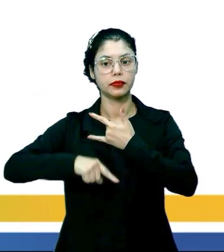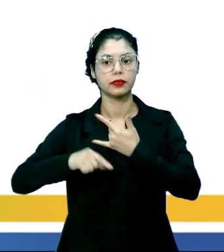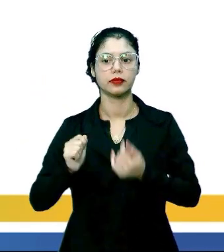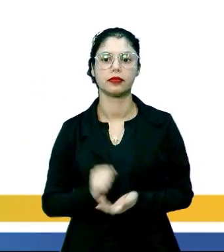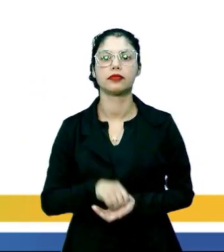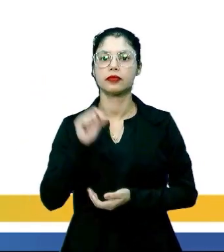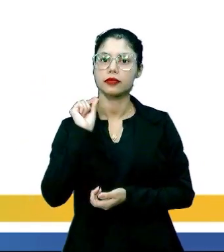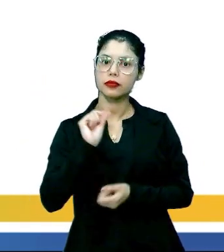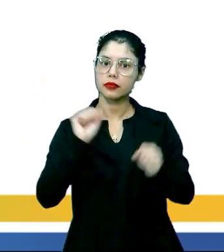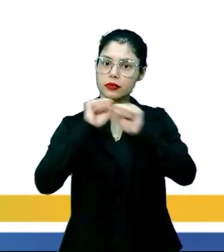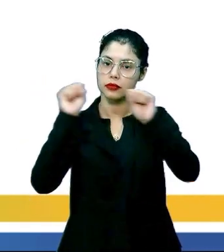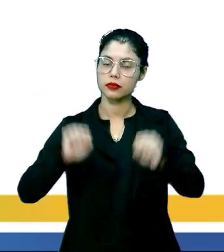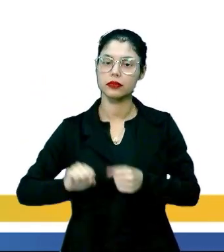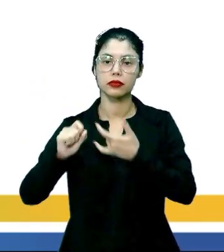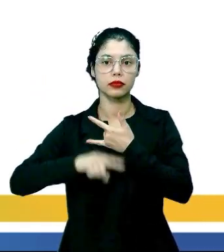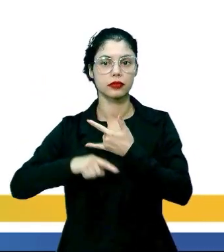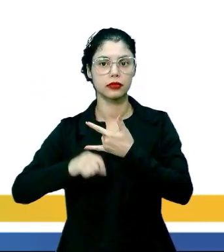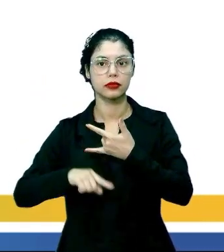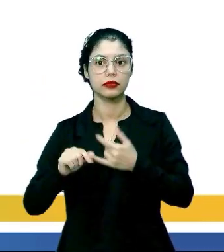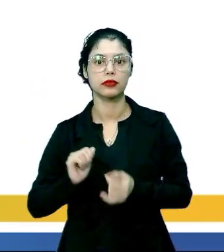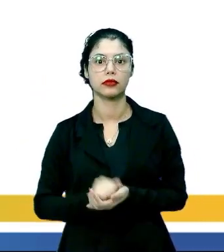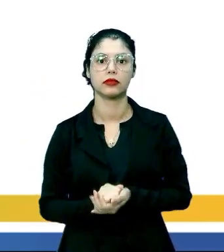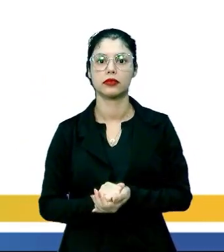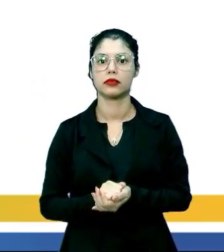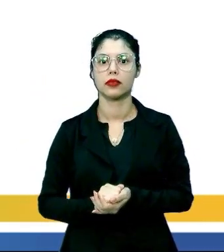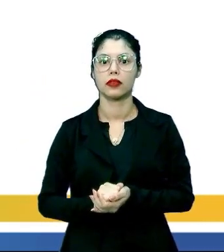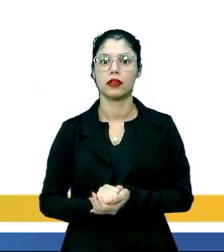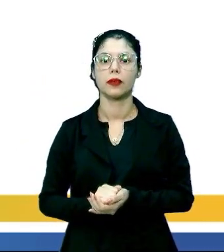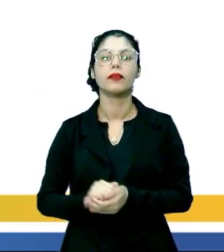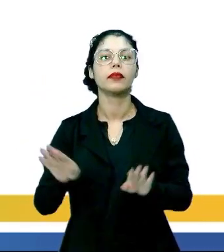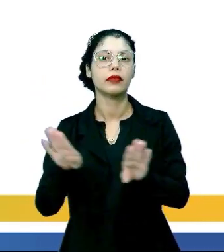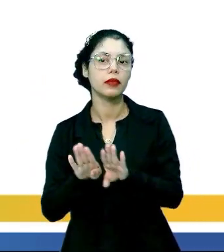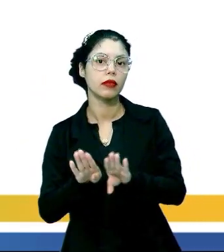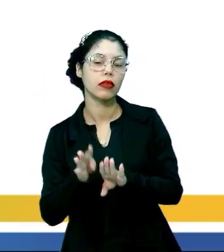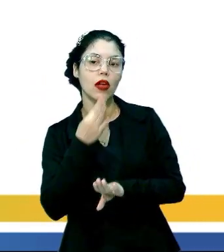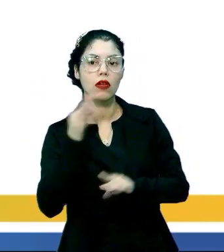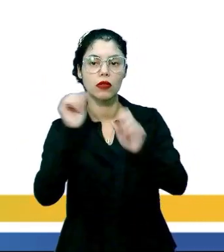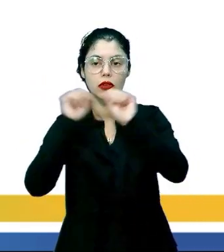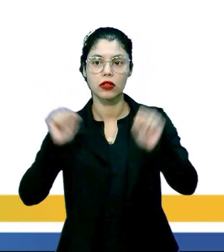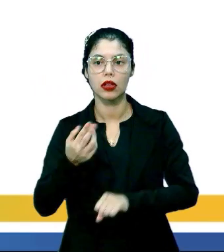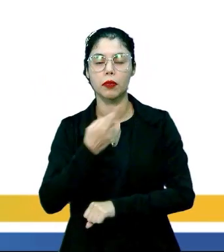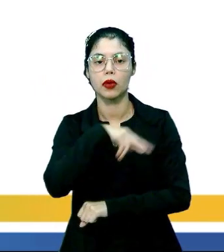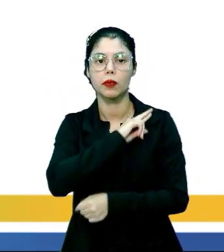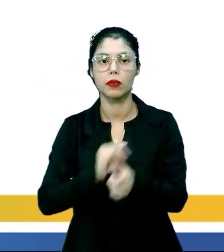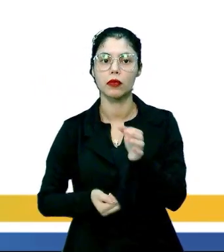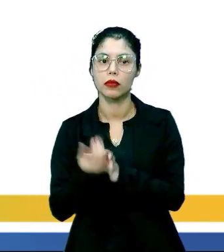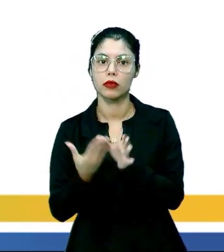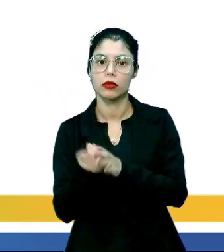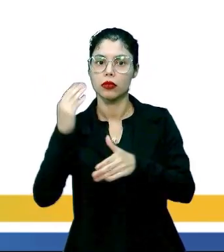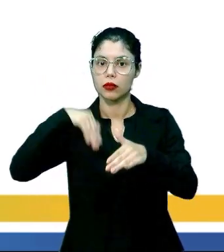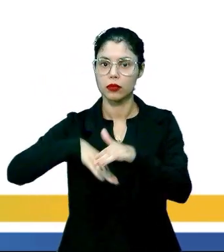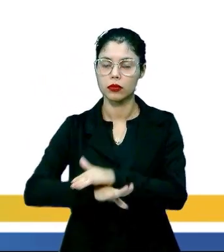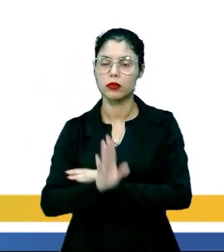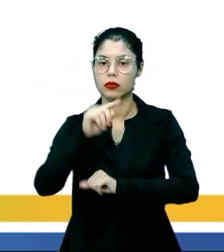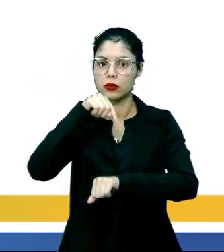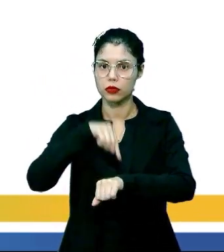O sistema urinário, pessoal, ou aparelho urinário, ele é o sistema responsável por